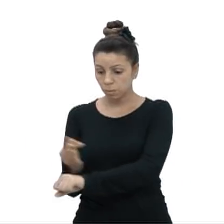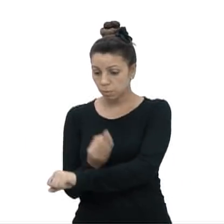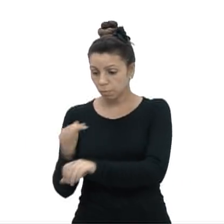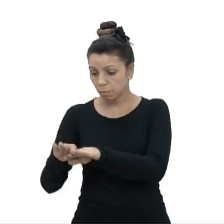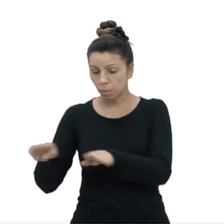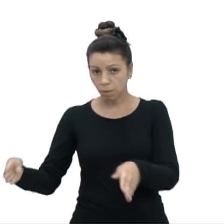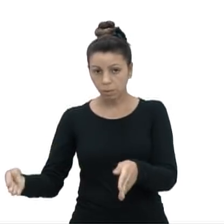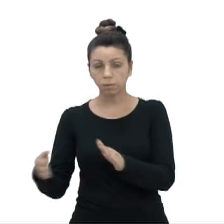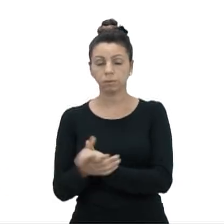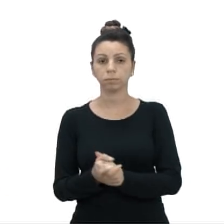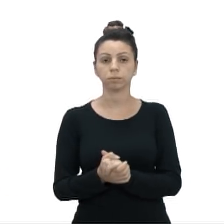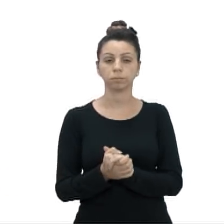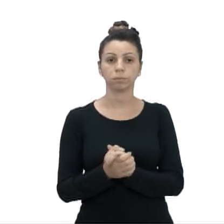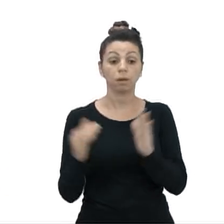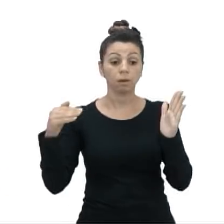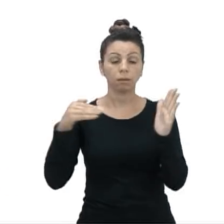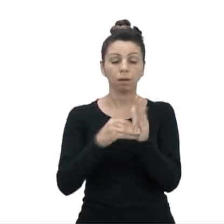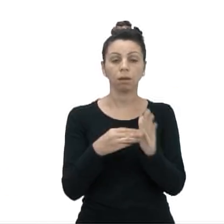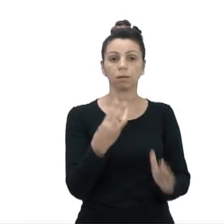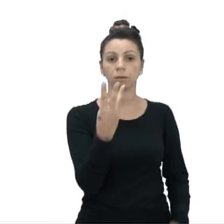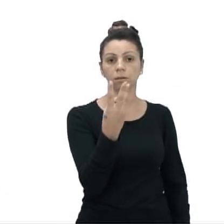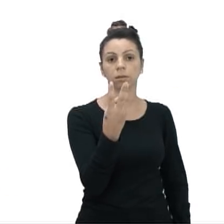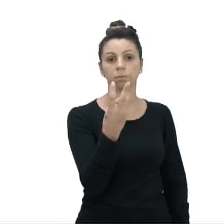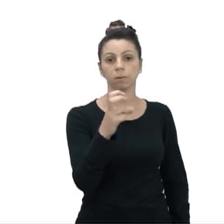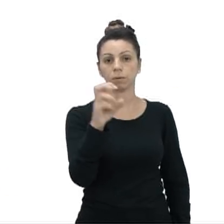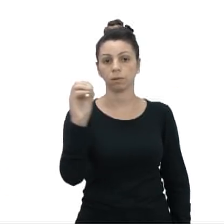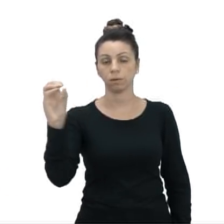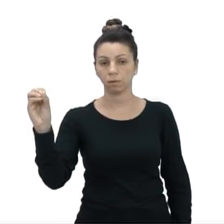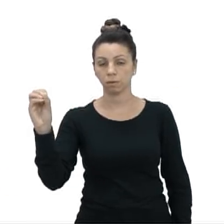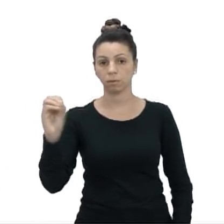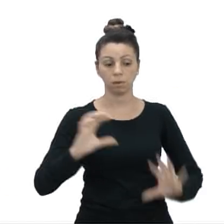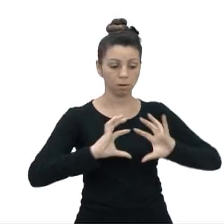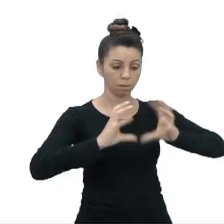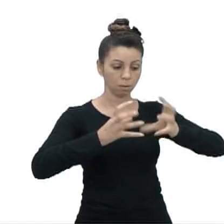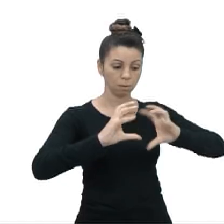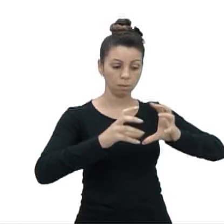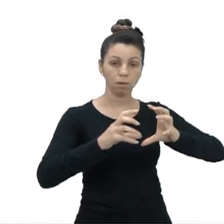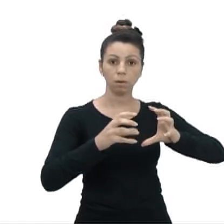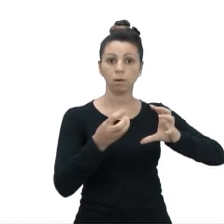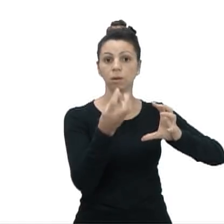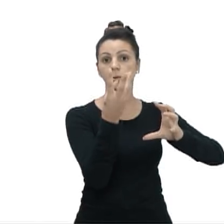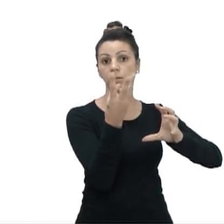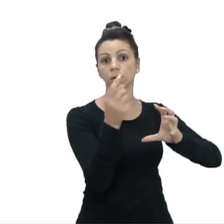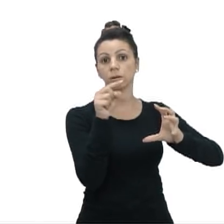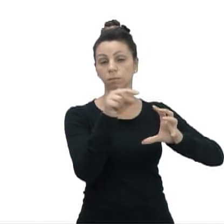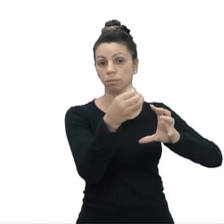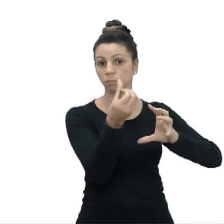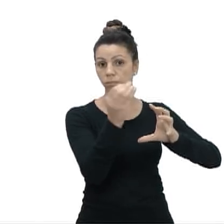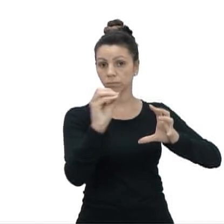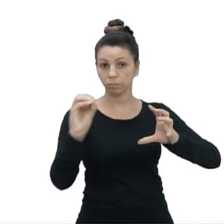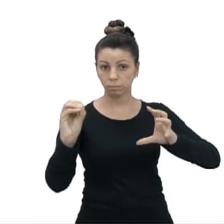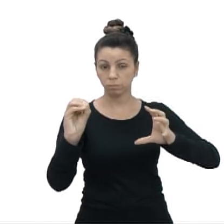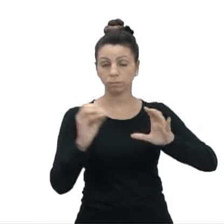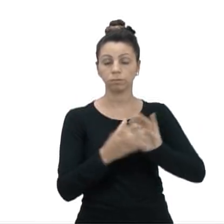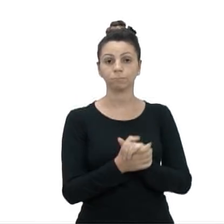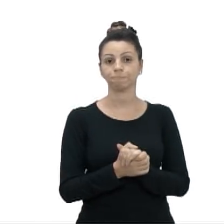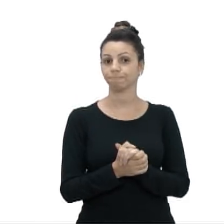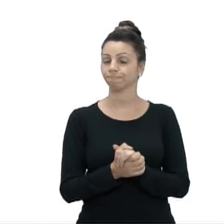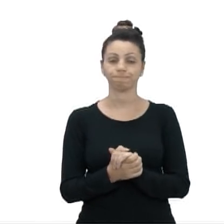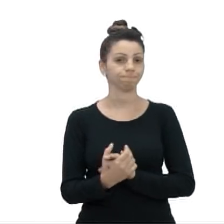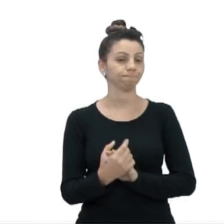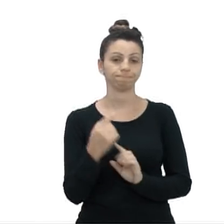de 3.500 kg e a bola de metal descobrimos ter 3.600 kg,